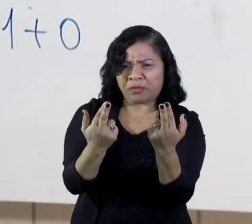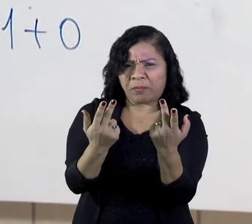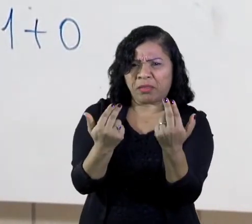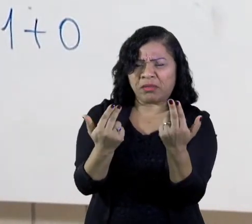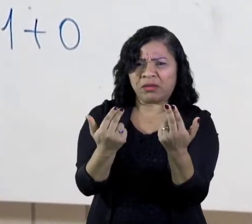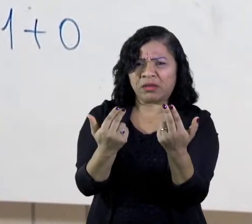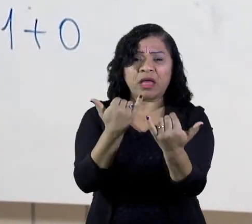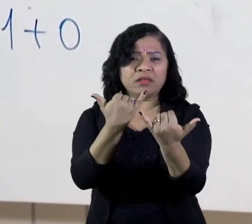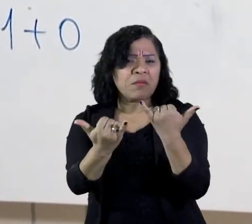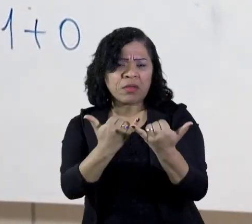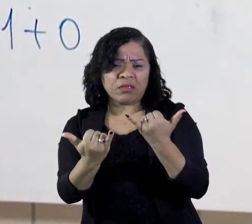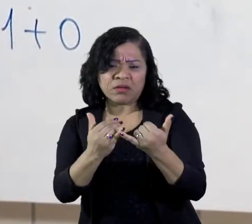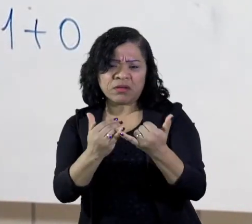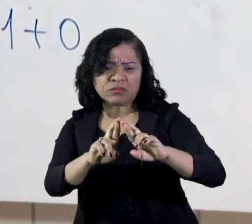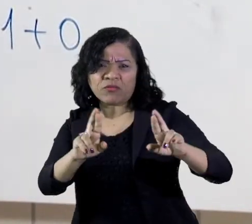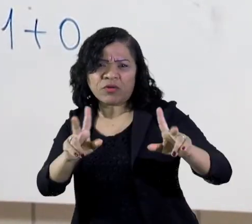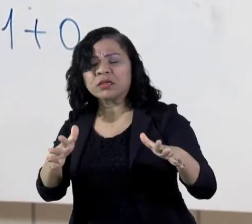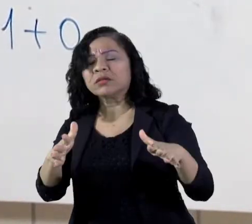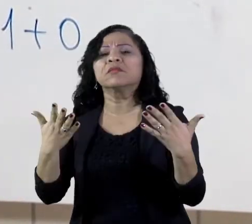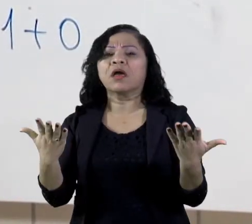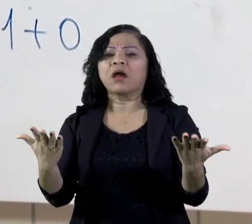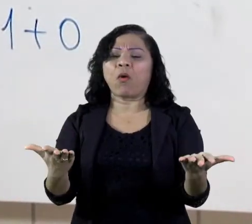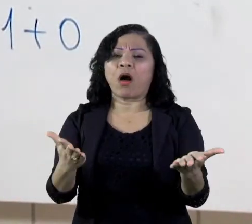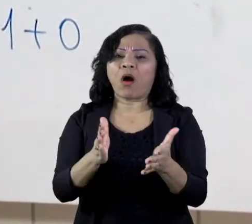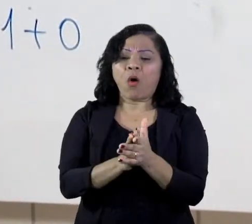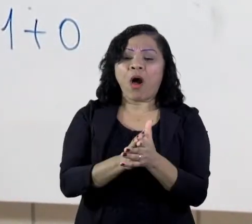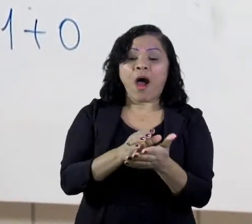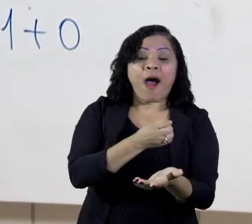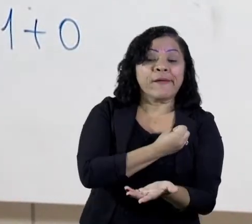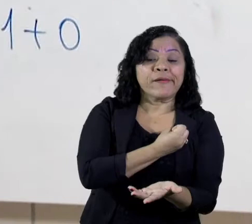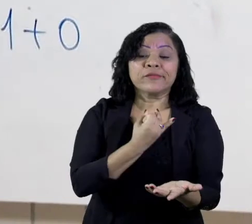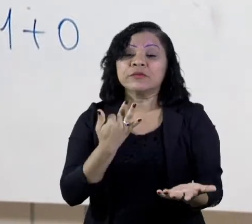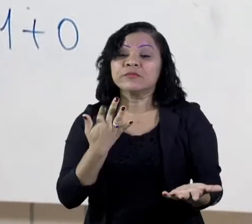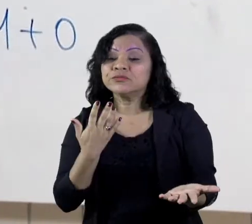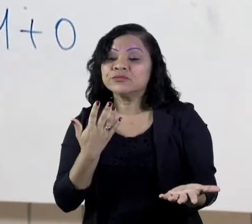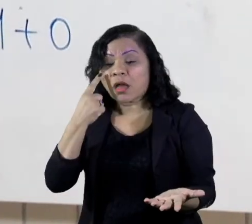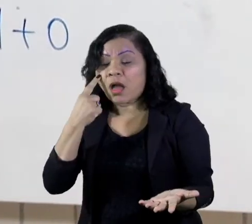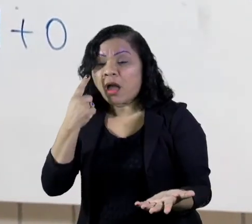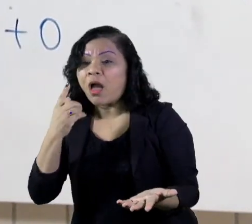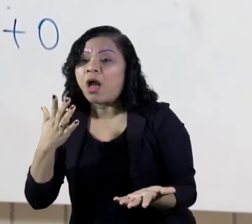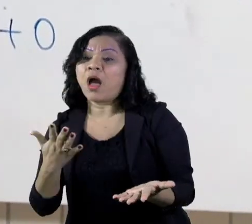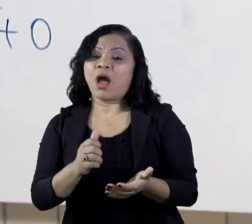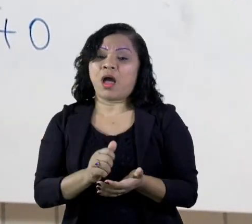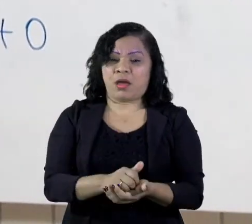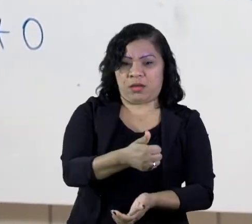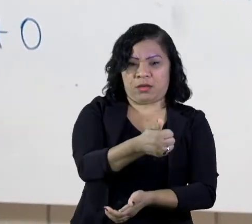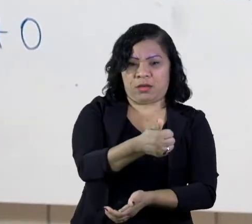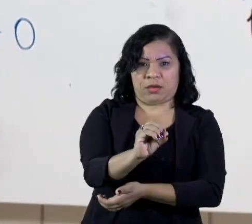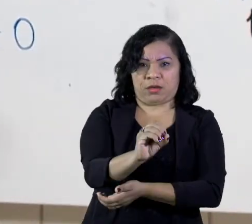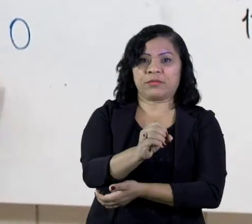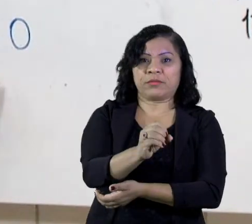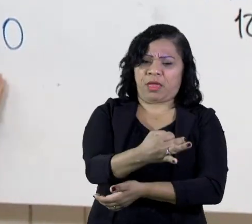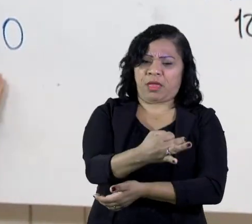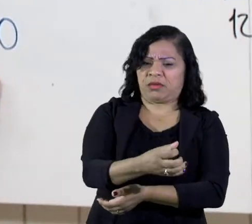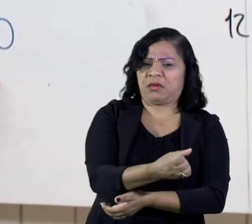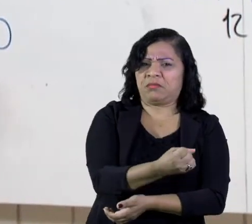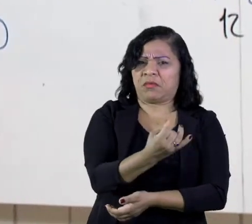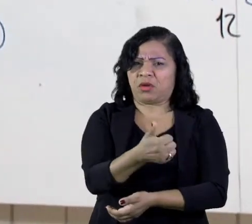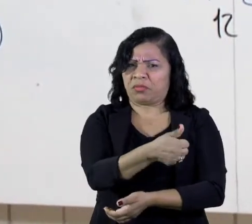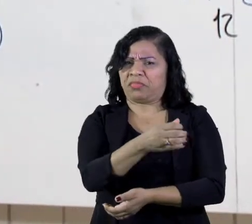o que eu faço? Vou para as quantidades. Aqui já está aqui a quantidade é 10. Aqui eu vou